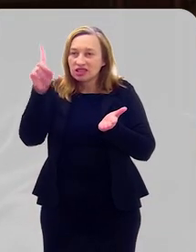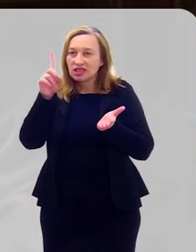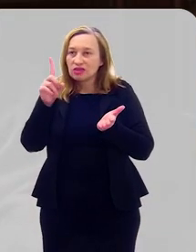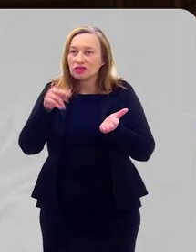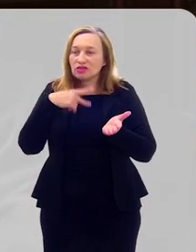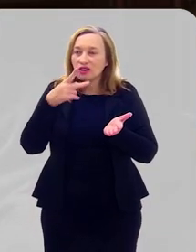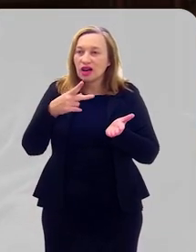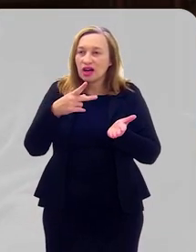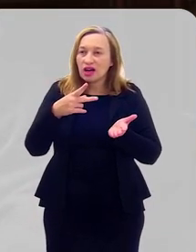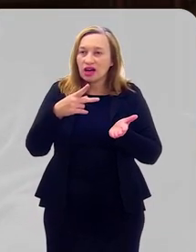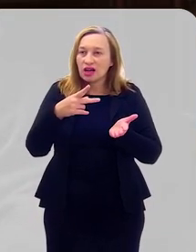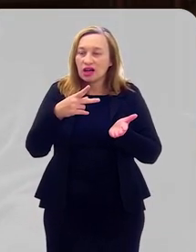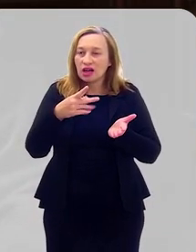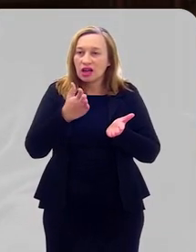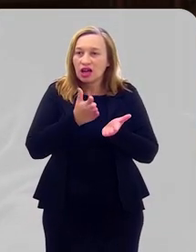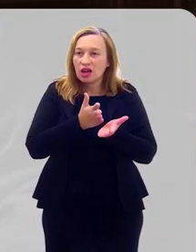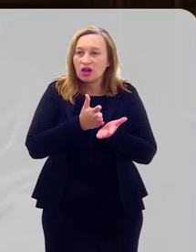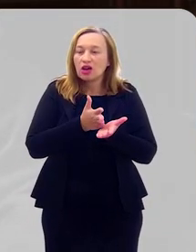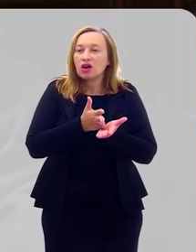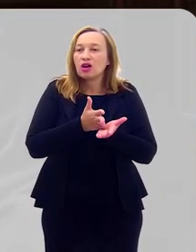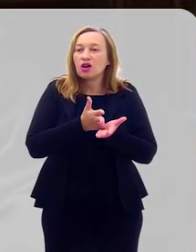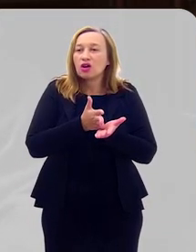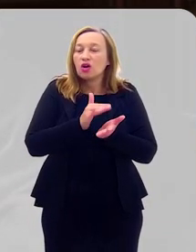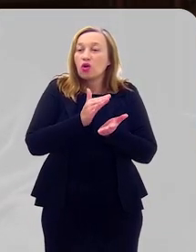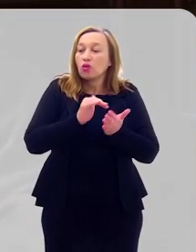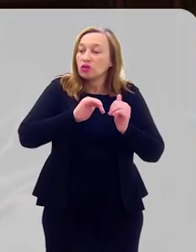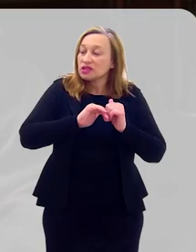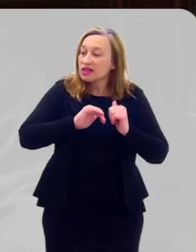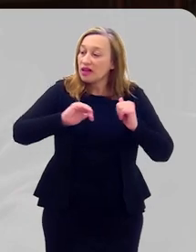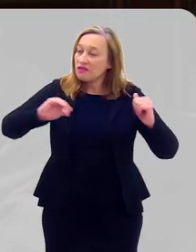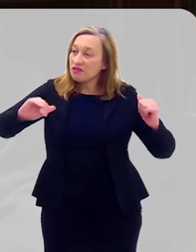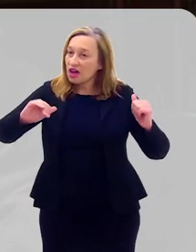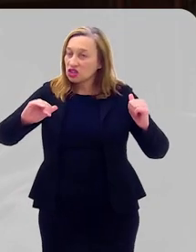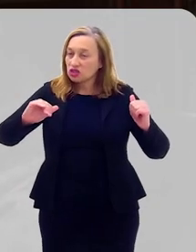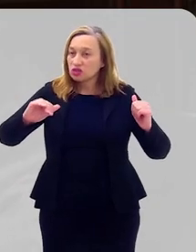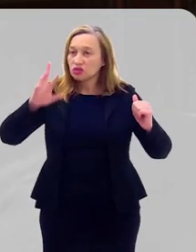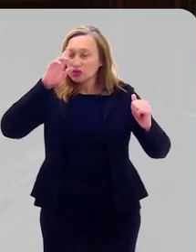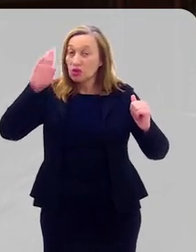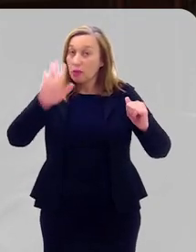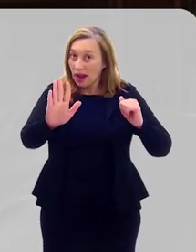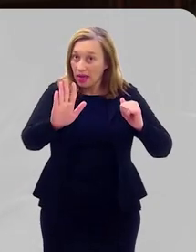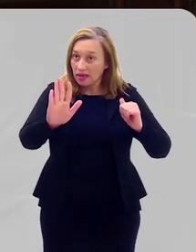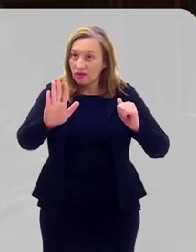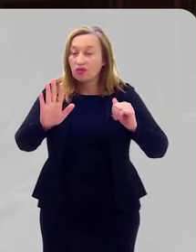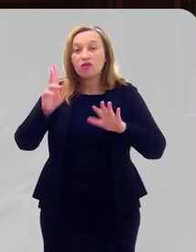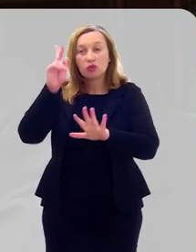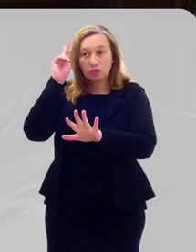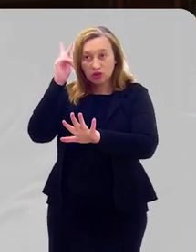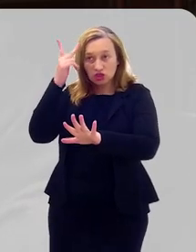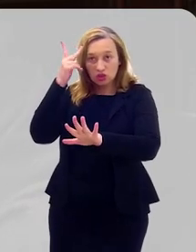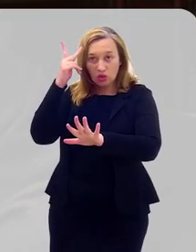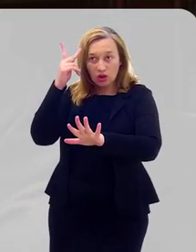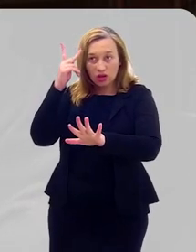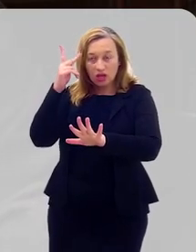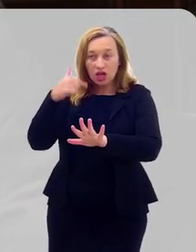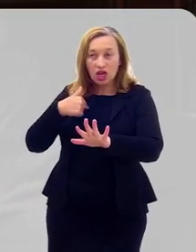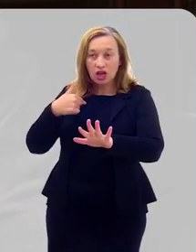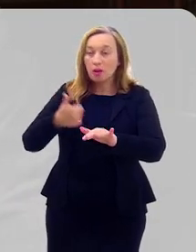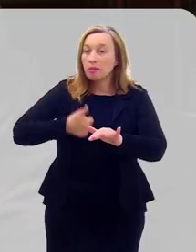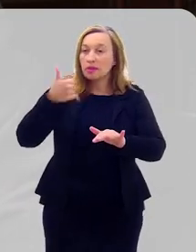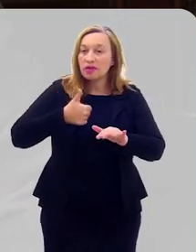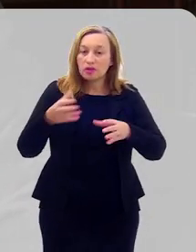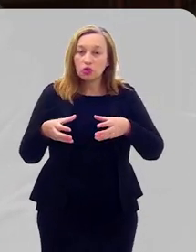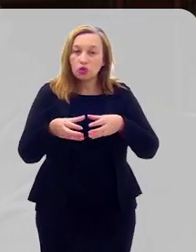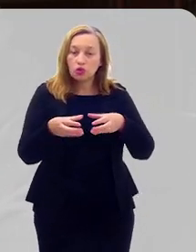que um abismo chama... Outros. Não Quando é nem outro. Eu me afastei outro. Legal. Outros. Aliás, tenho que contar uma história. Eu montei a